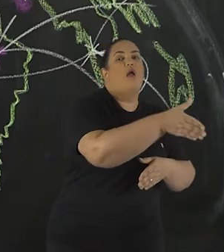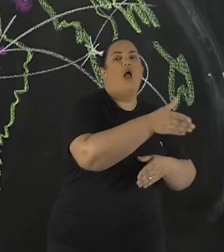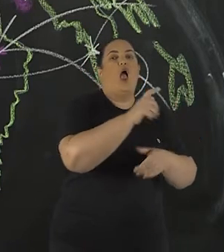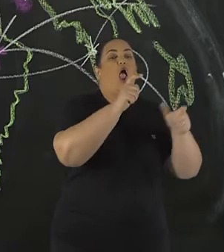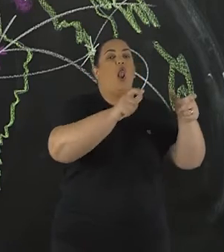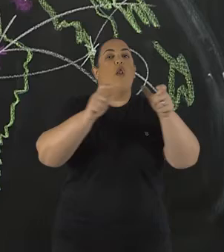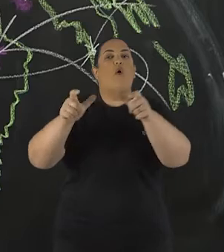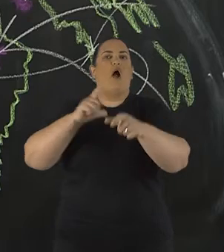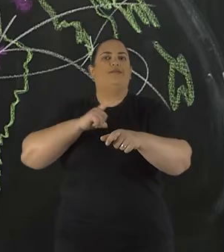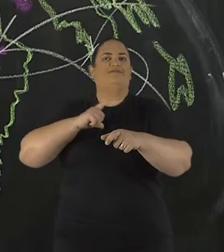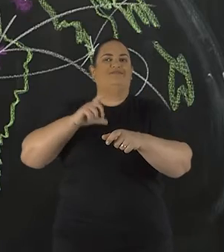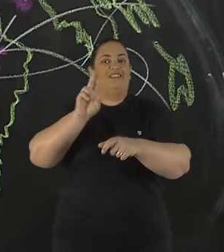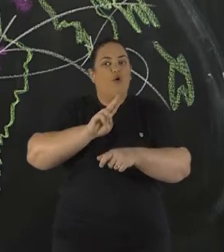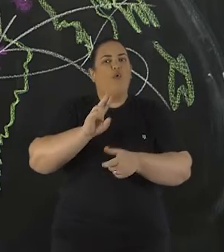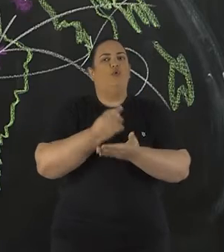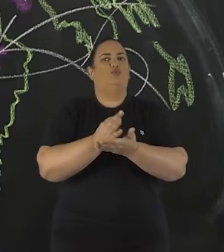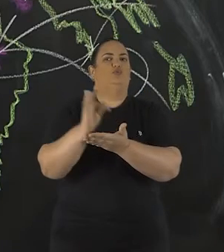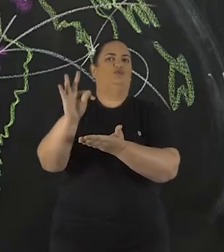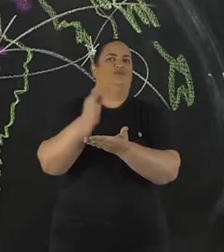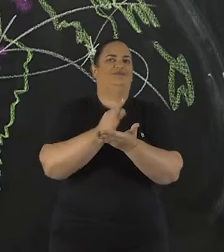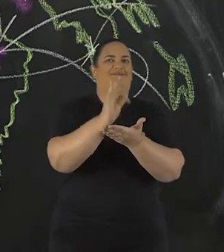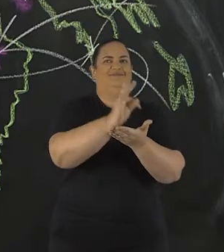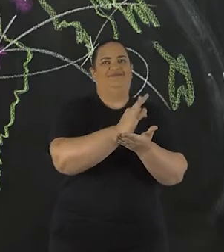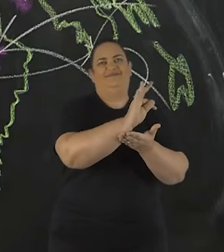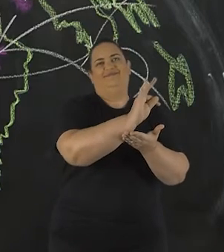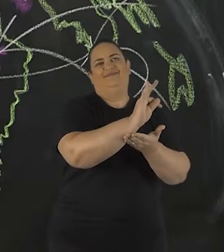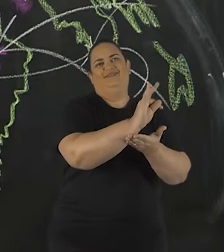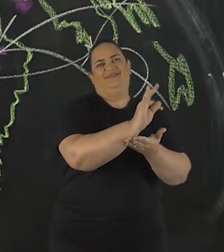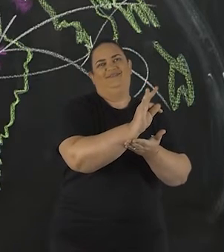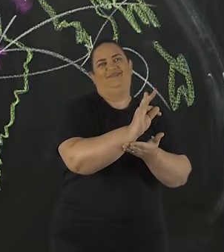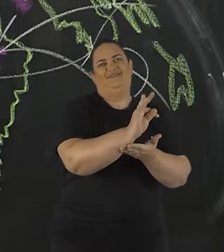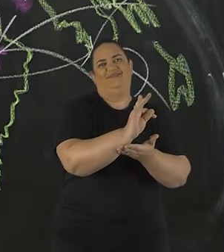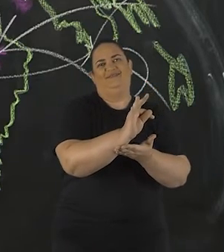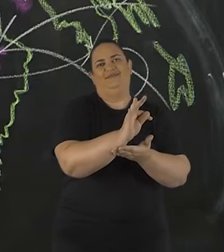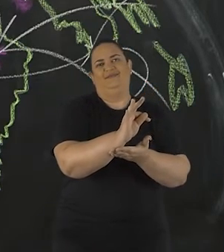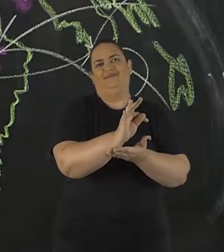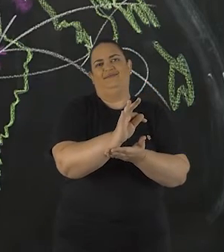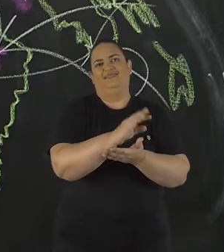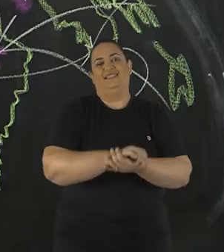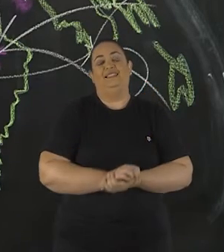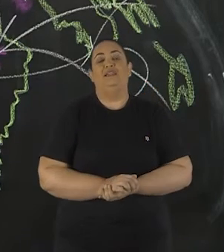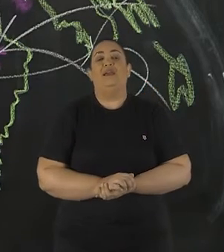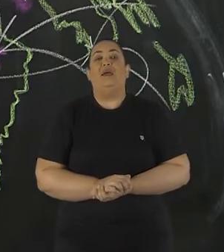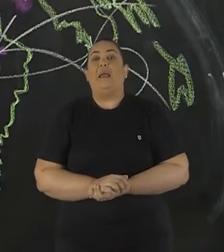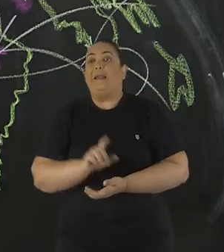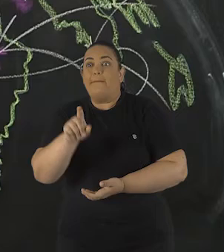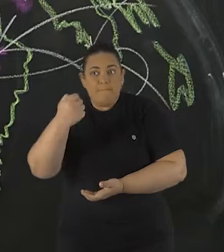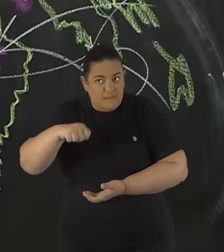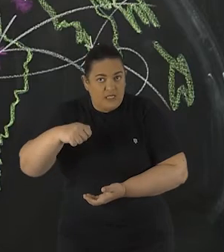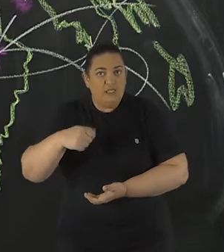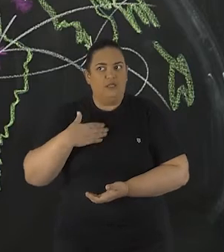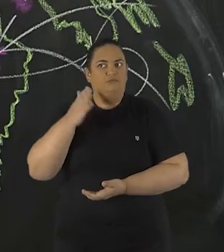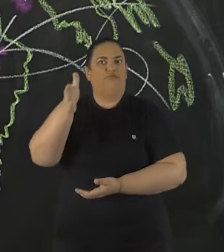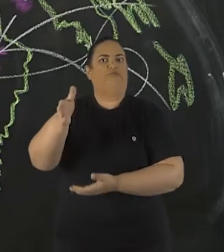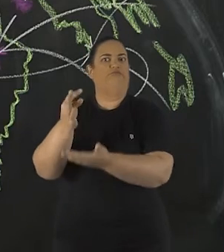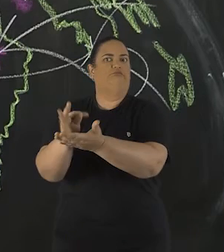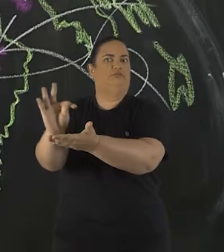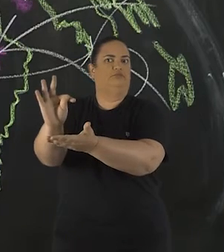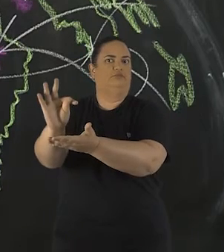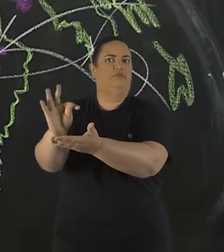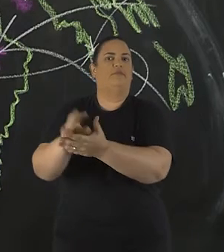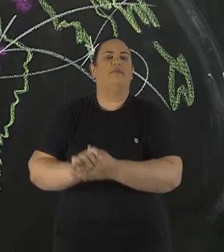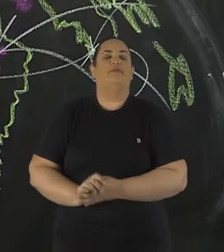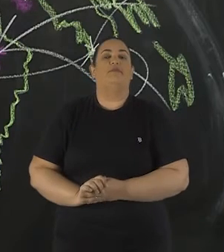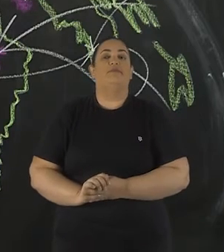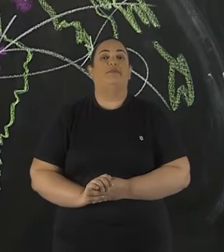desenvolvimento. Países, lugares onde há o consumo de tecnologia, acabam não sendo tão importantes nesse jogo. Então vamos